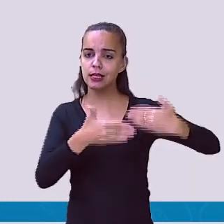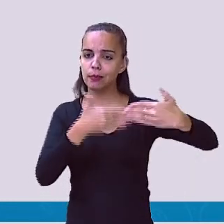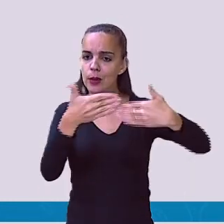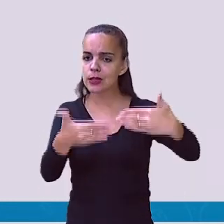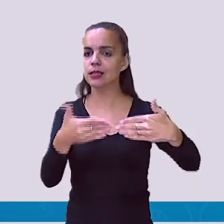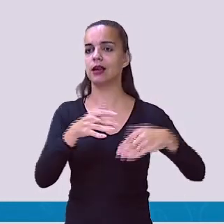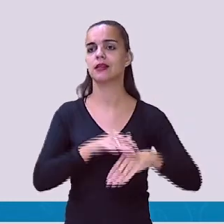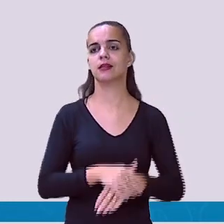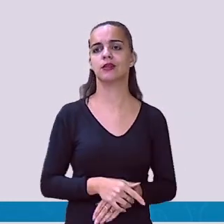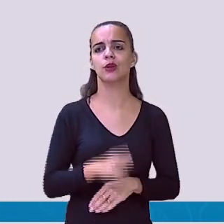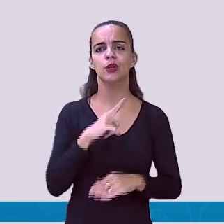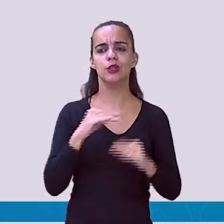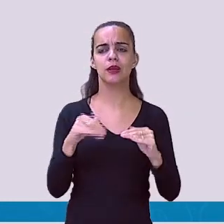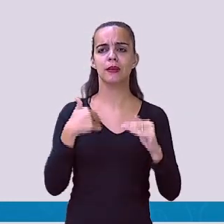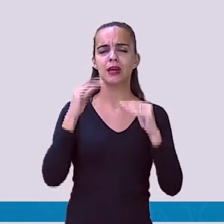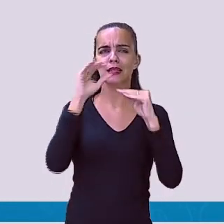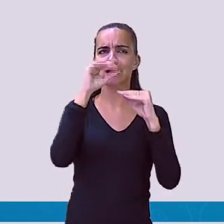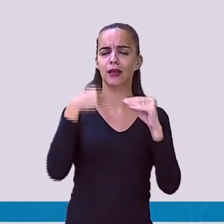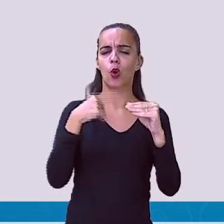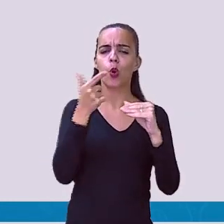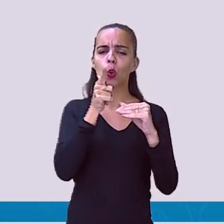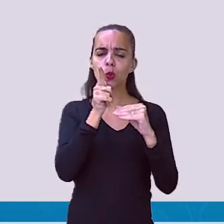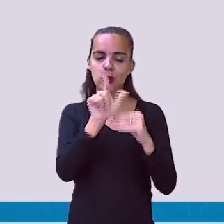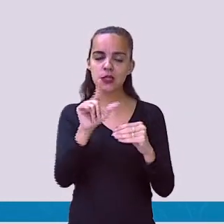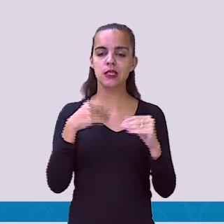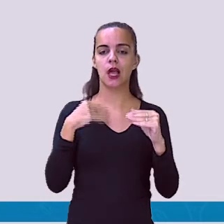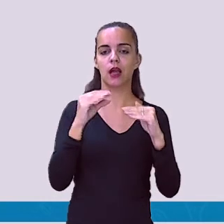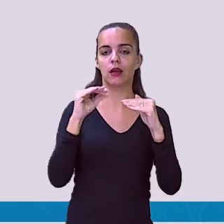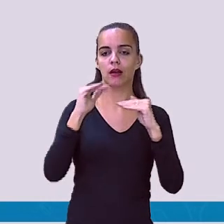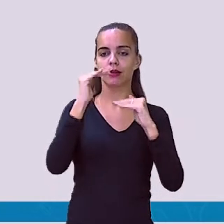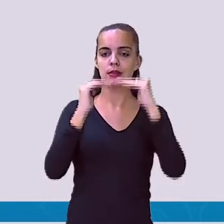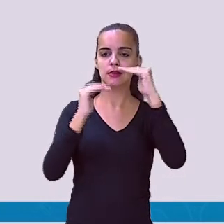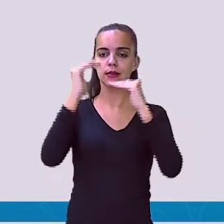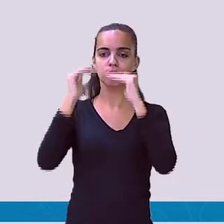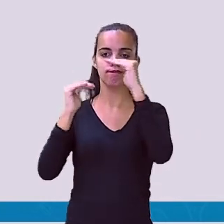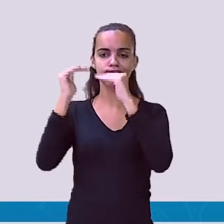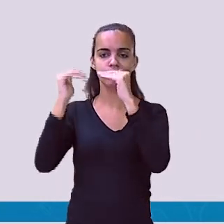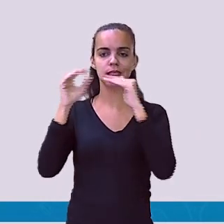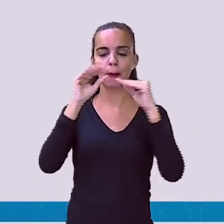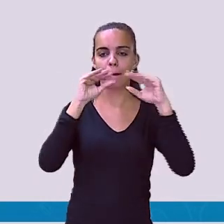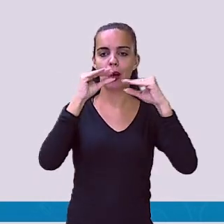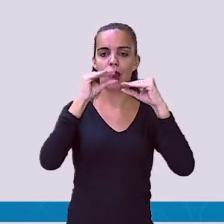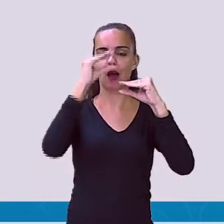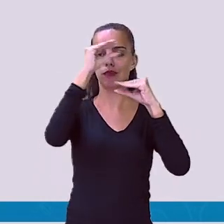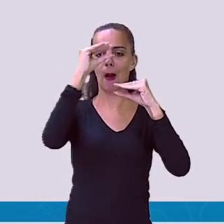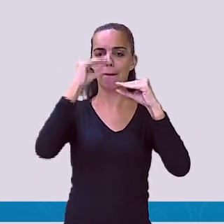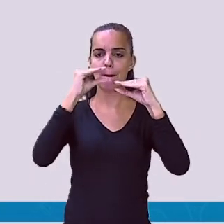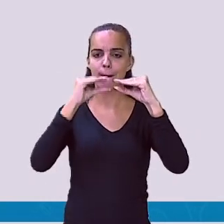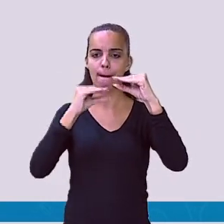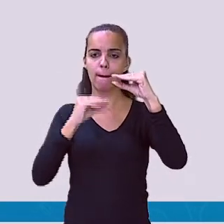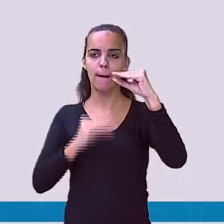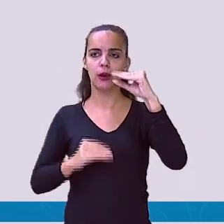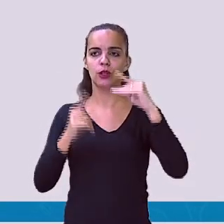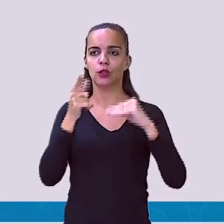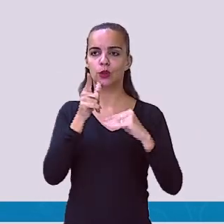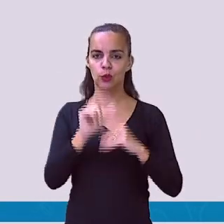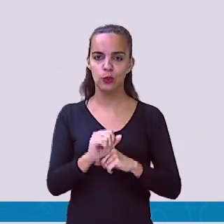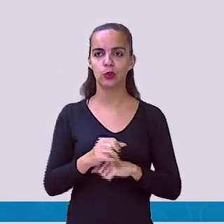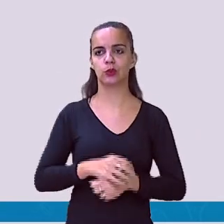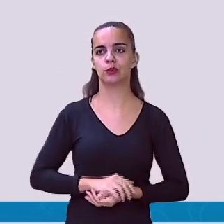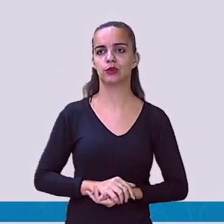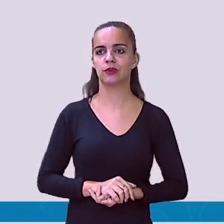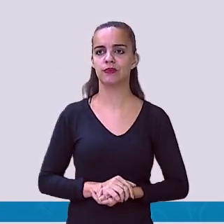é possível separar as várias frações, né? Os vários componentes do